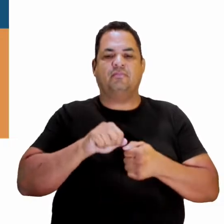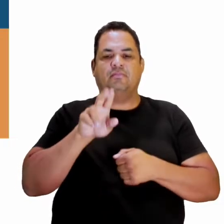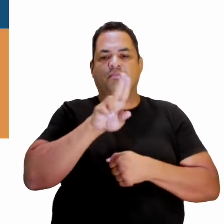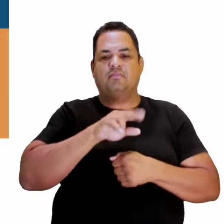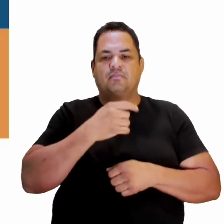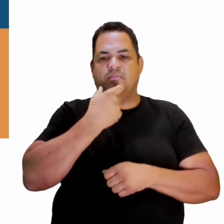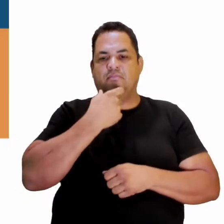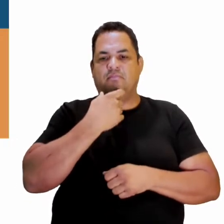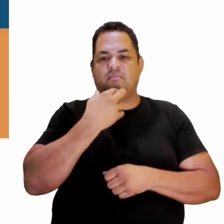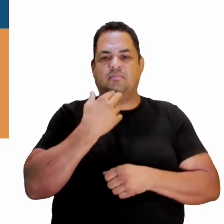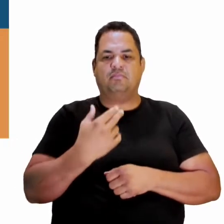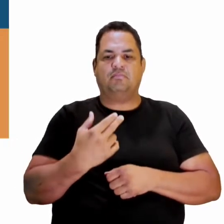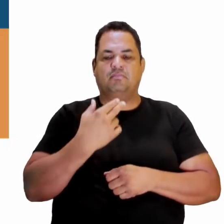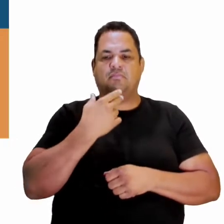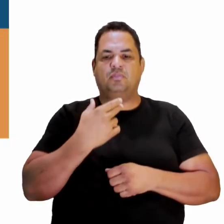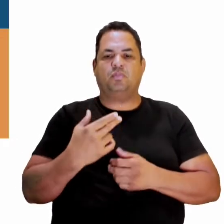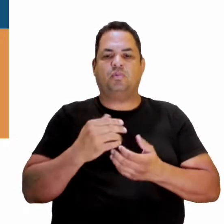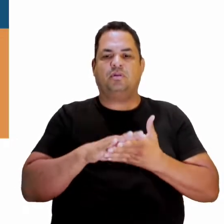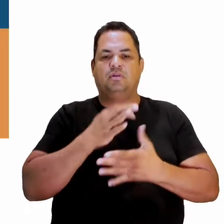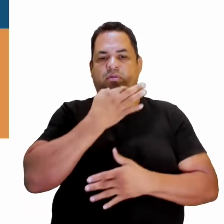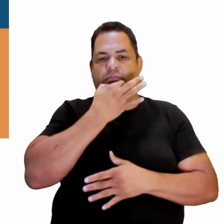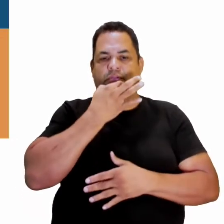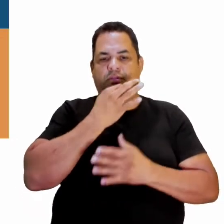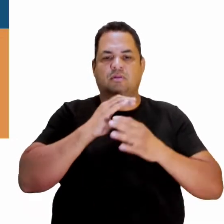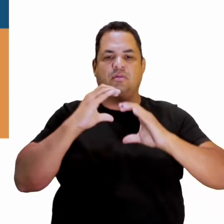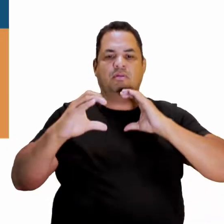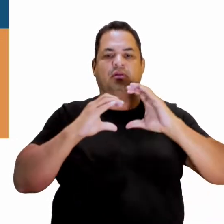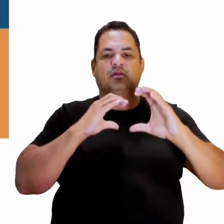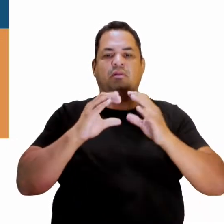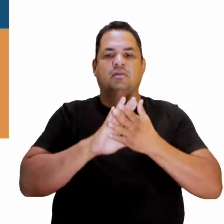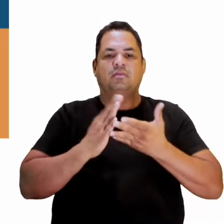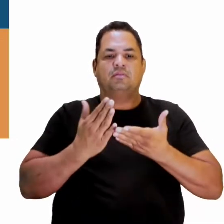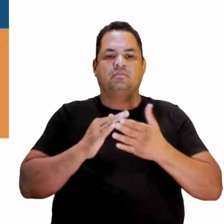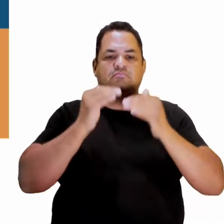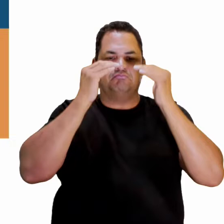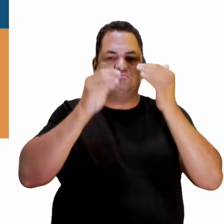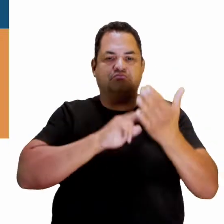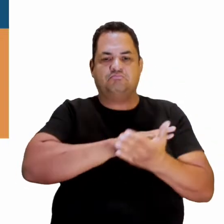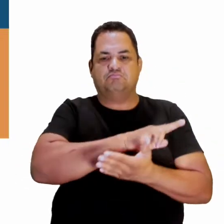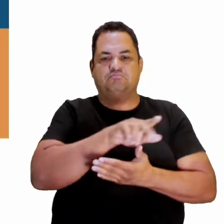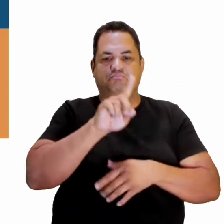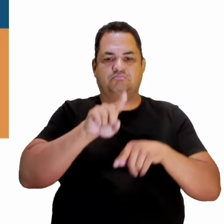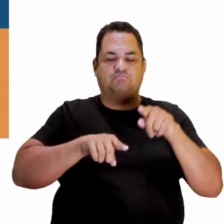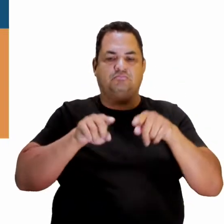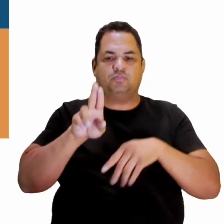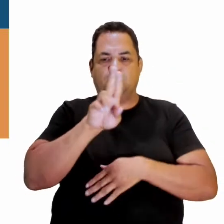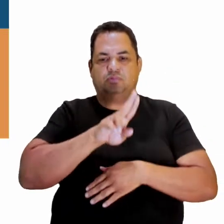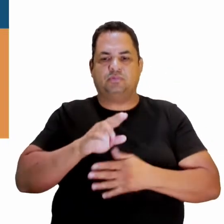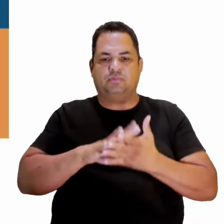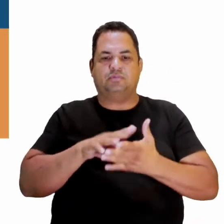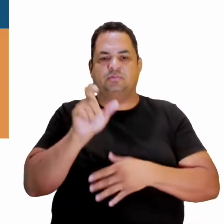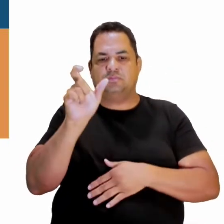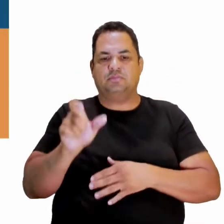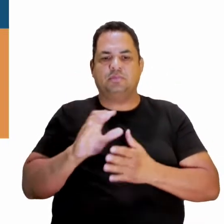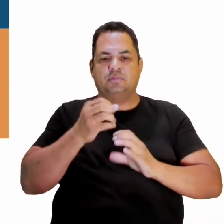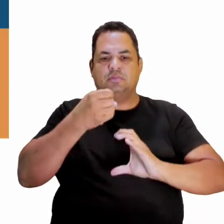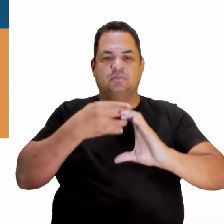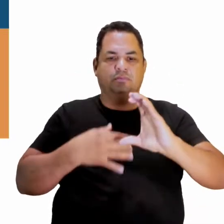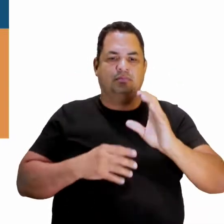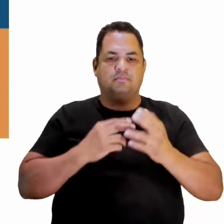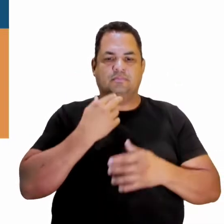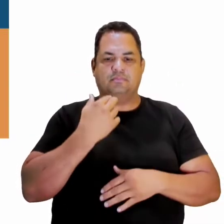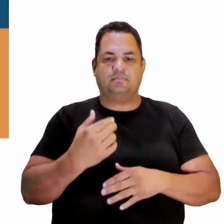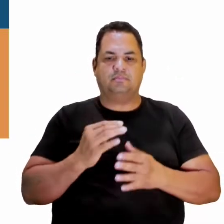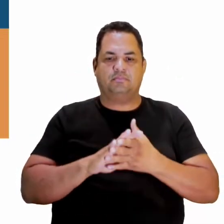em conta a multiplicidade e variedade de usos, usuários e funções dessa língua no